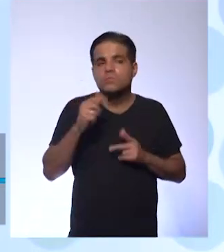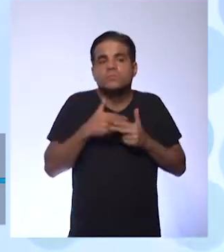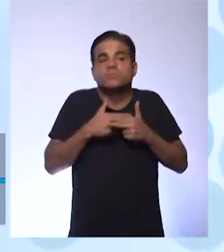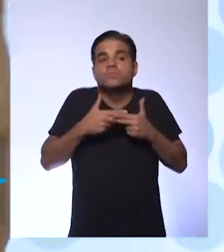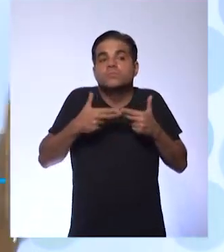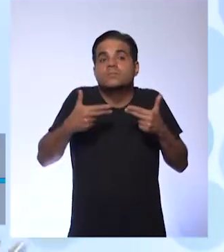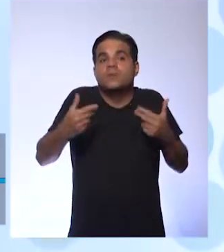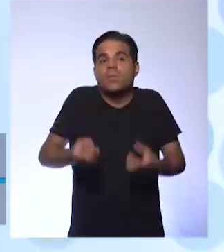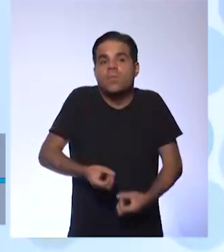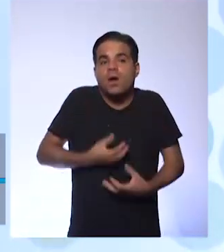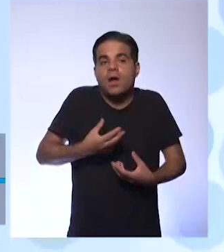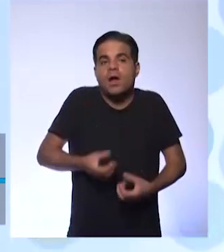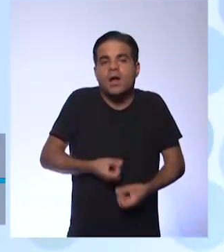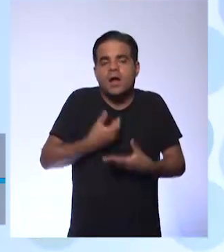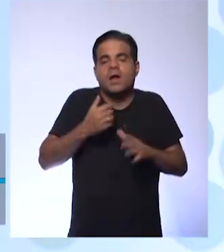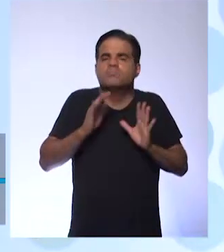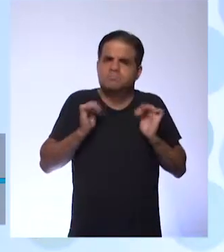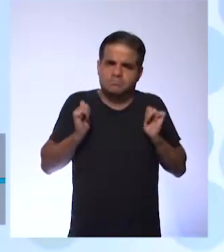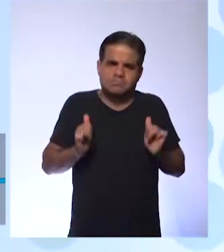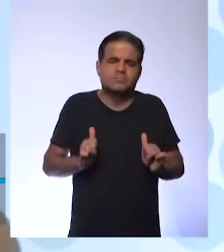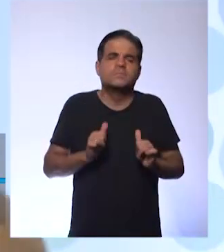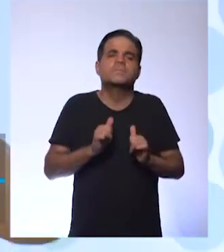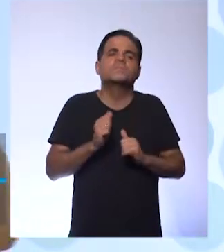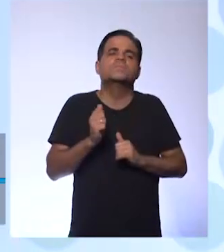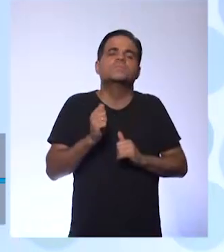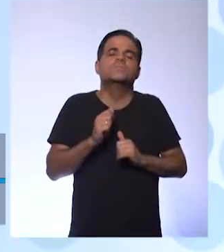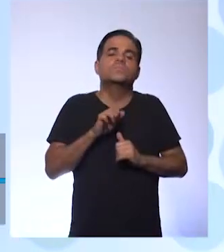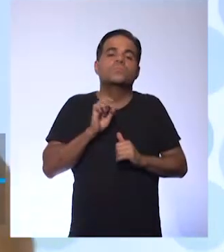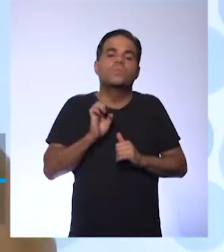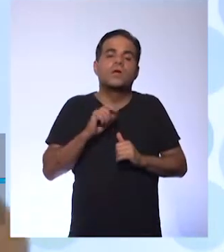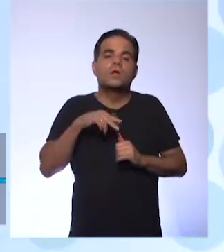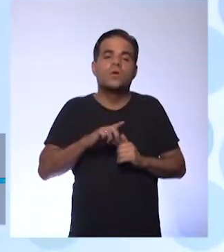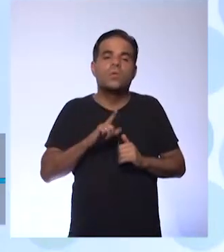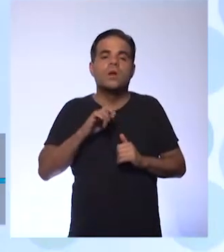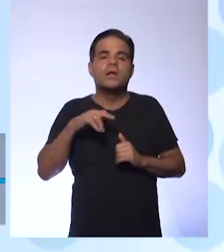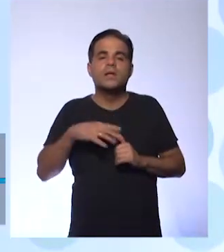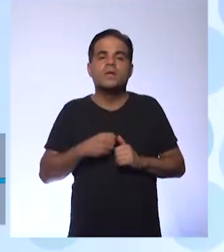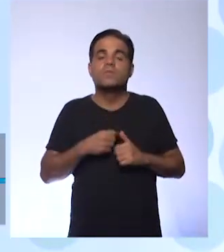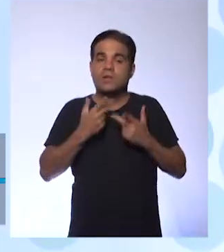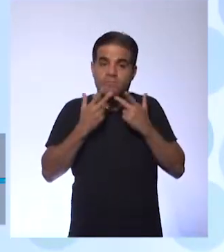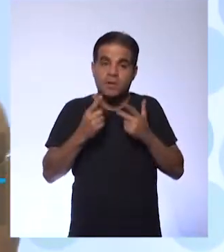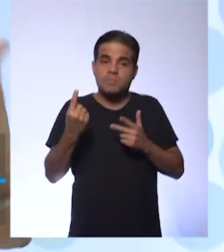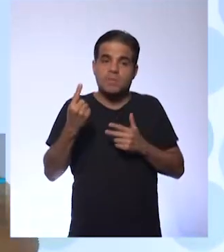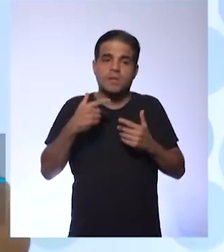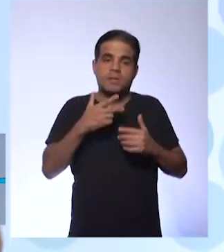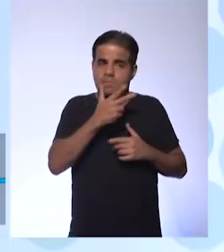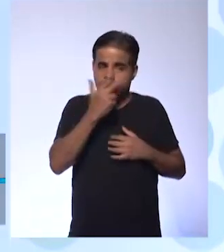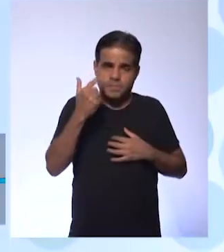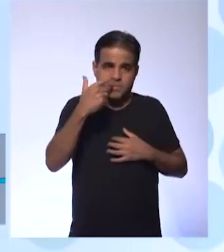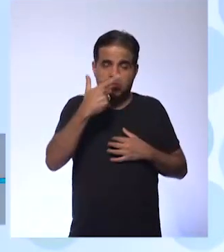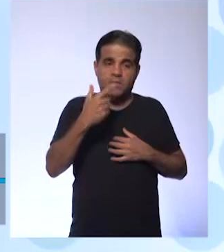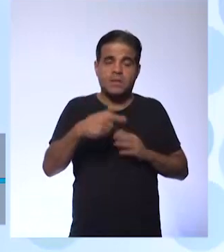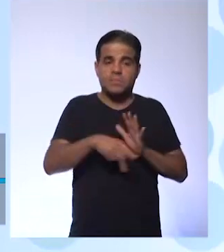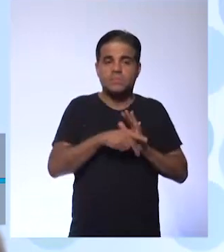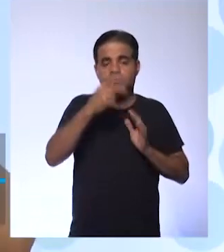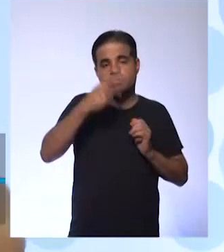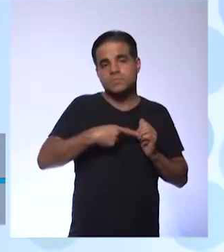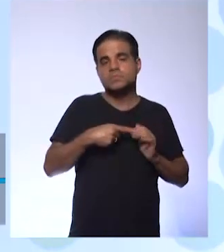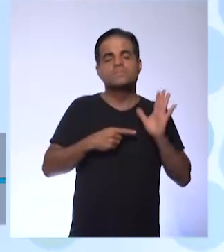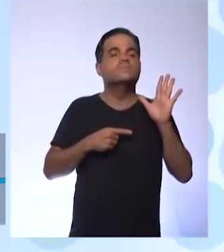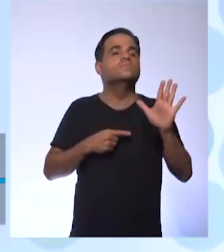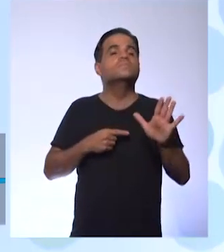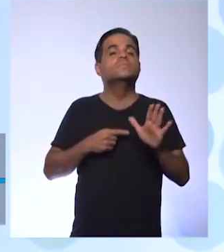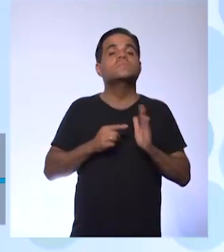é um poema, tá bom? Tudo bem, o eu lírico está expressando-se em primeira pessoa, aí pode ser, ela está falando de ela mesma, mas